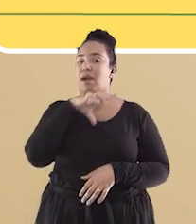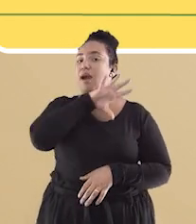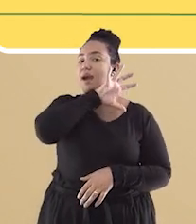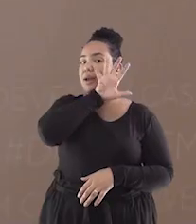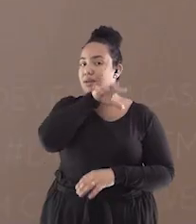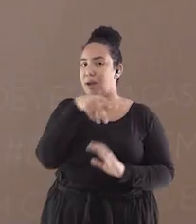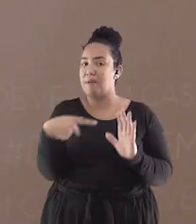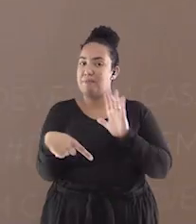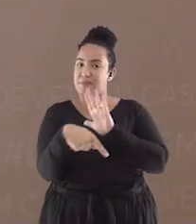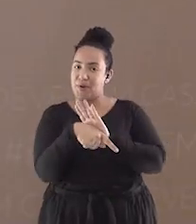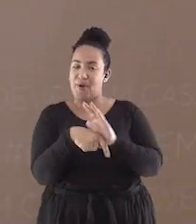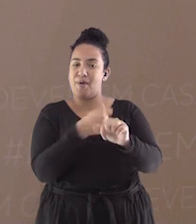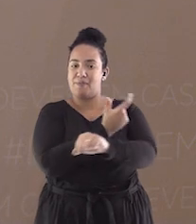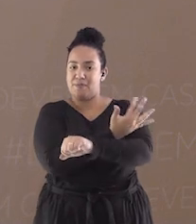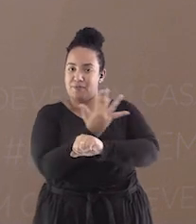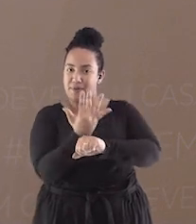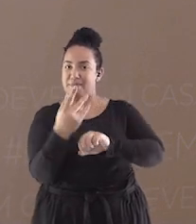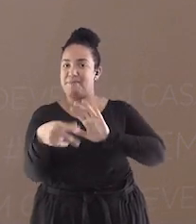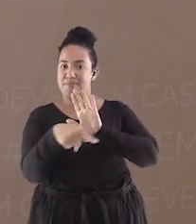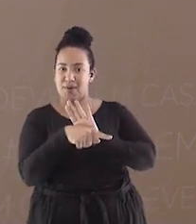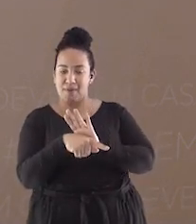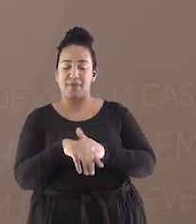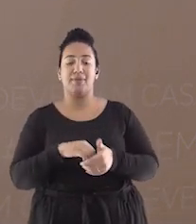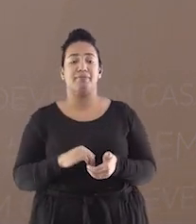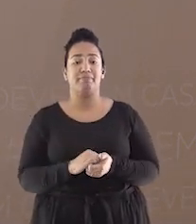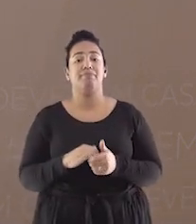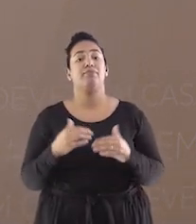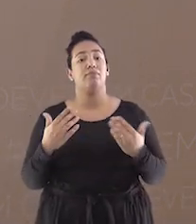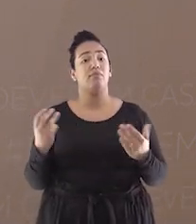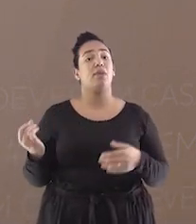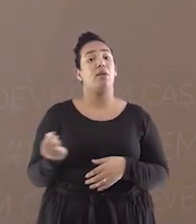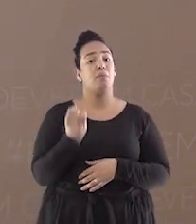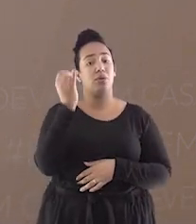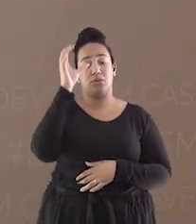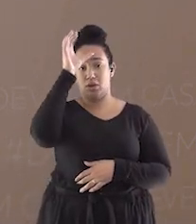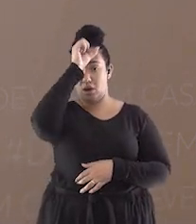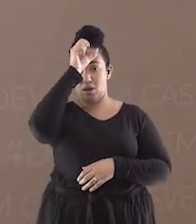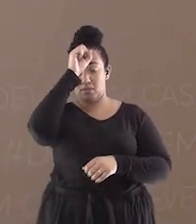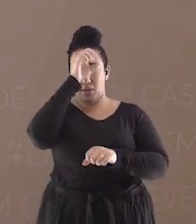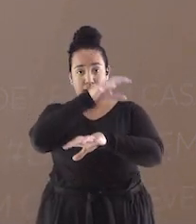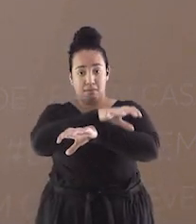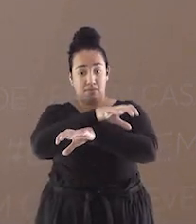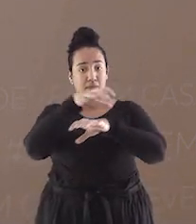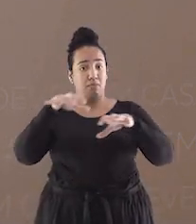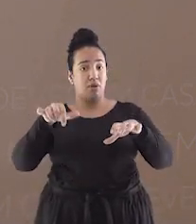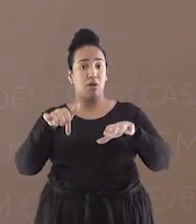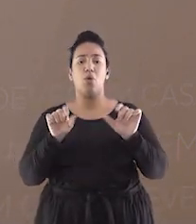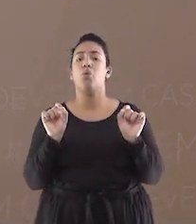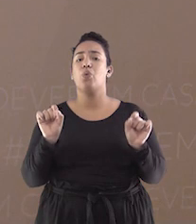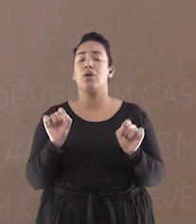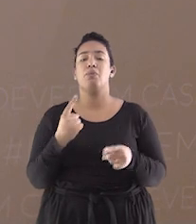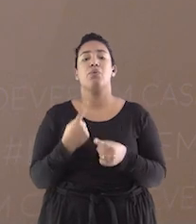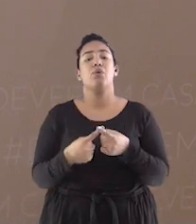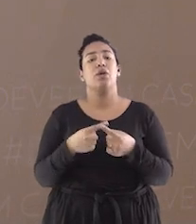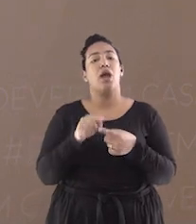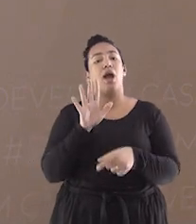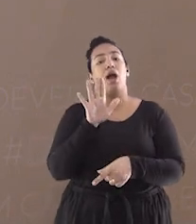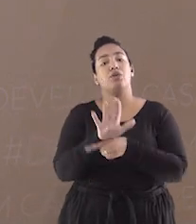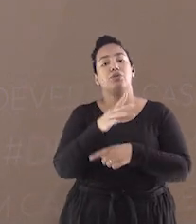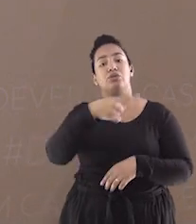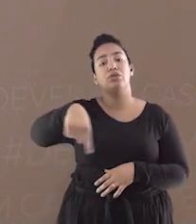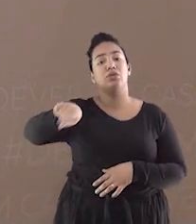região. É importante sabermos o que são biomas, pois vai nos ajudar a compreender sobre